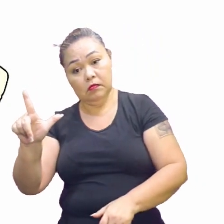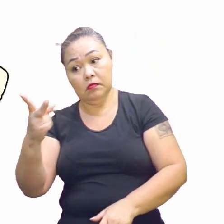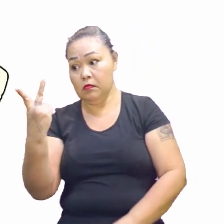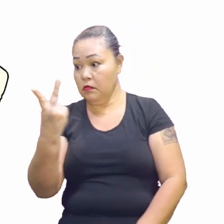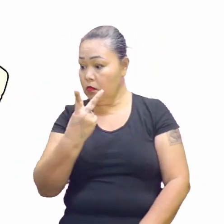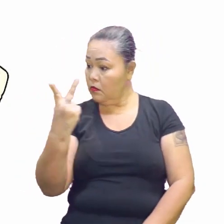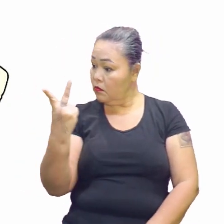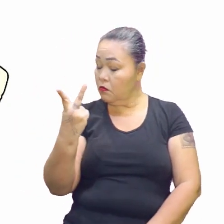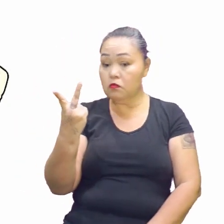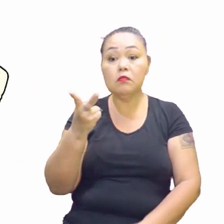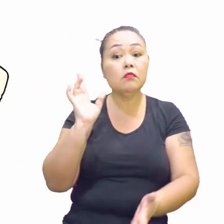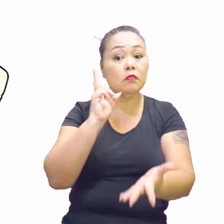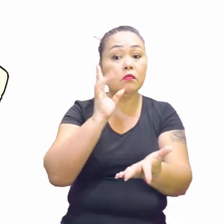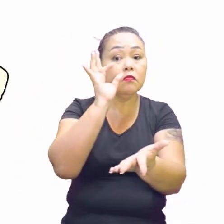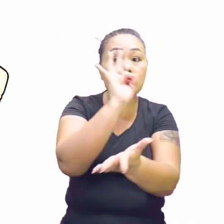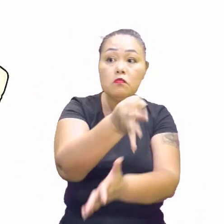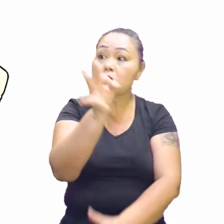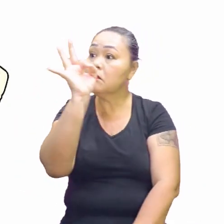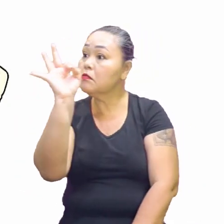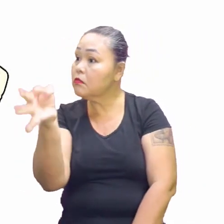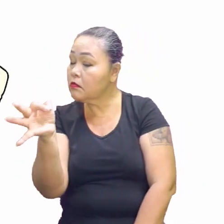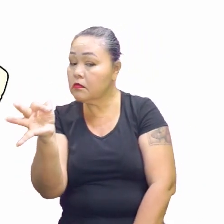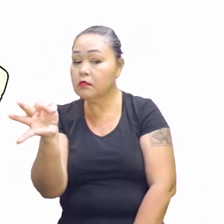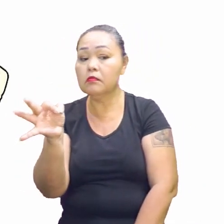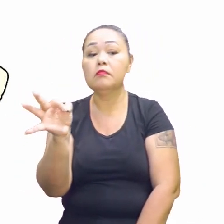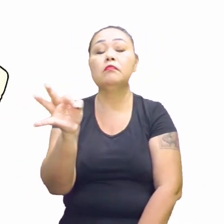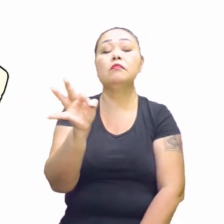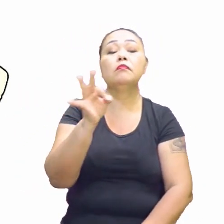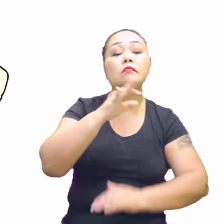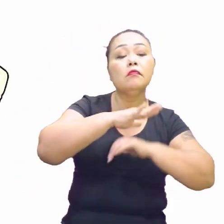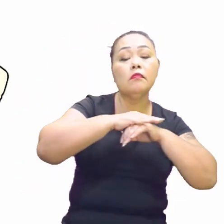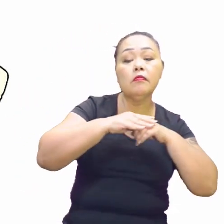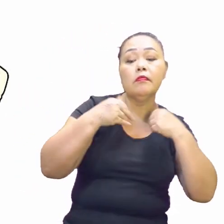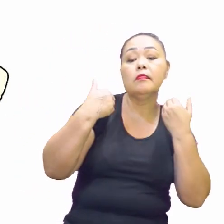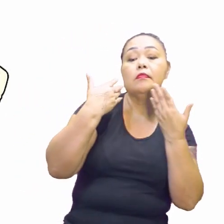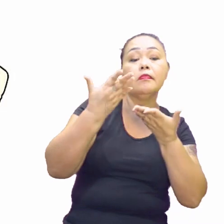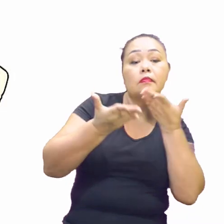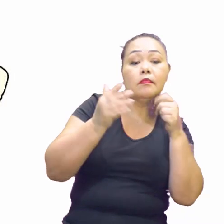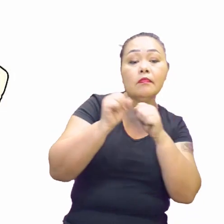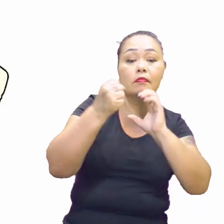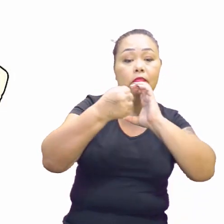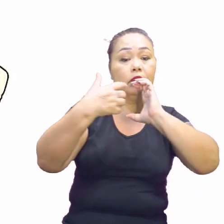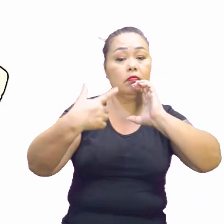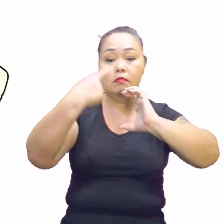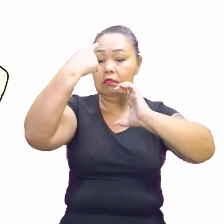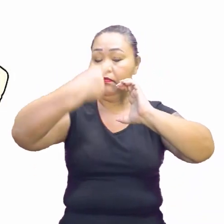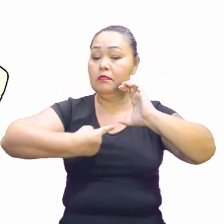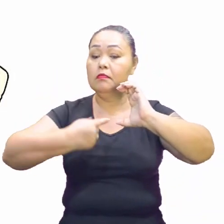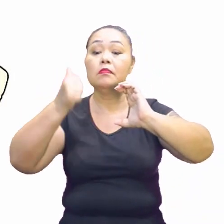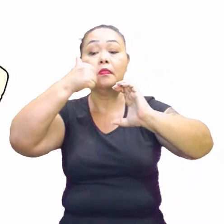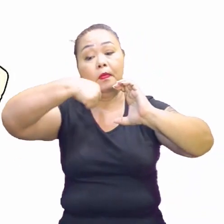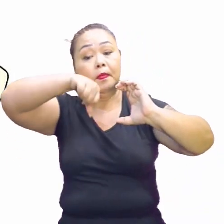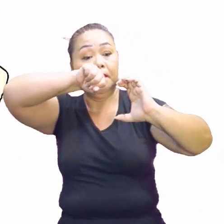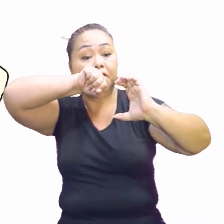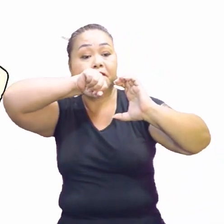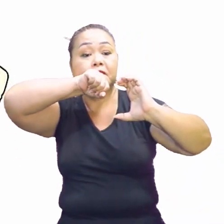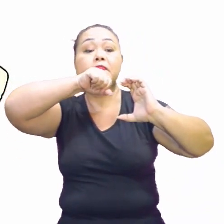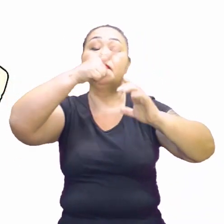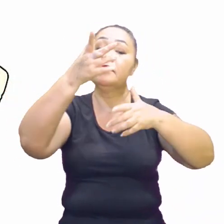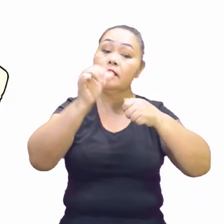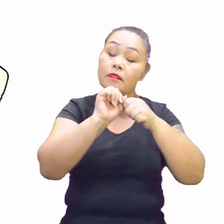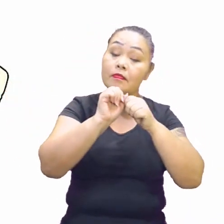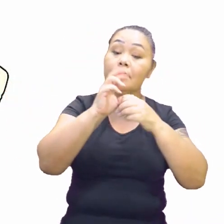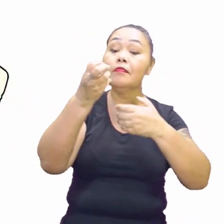ser pluralizado. Então, carinho e dedicação caracteriza o perfil materno. Carinho